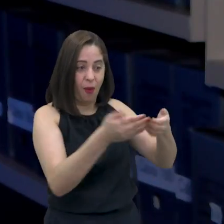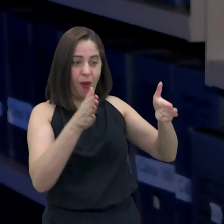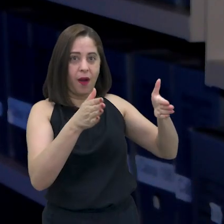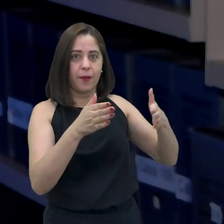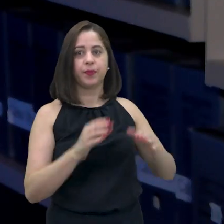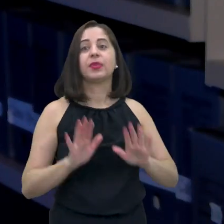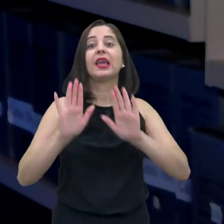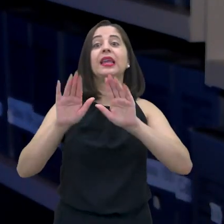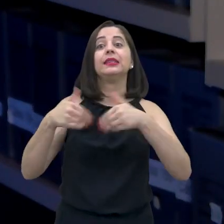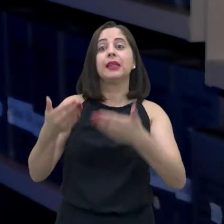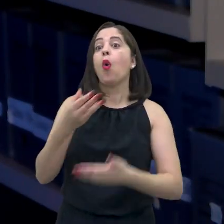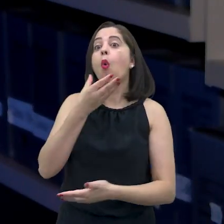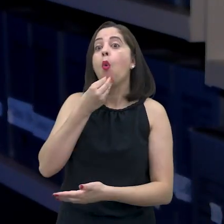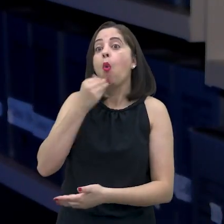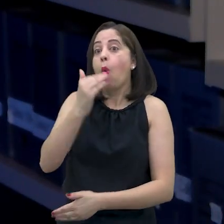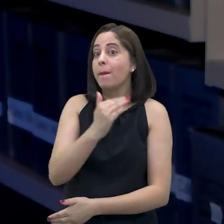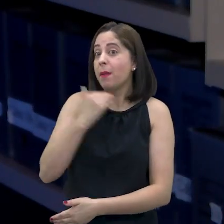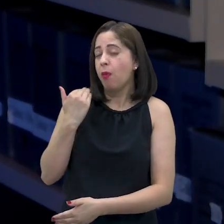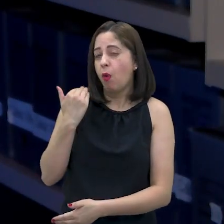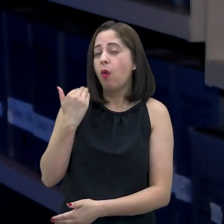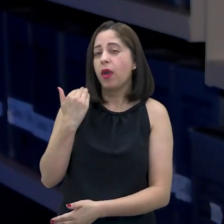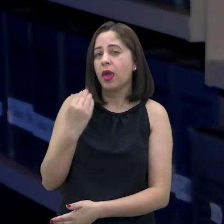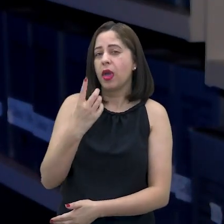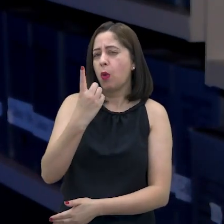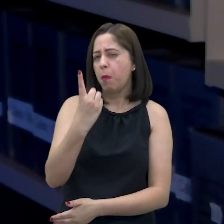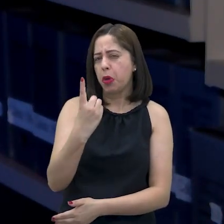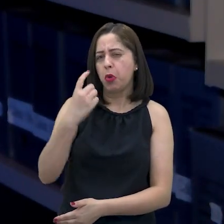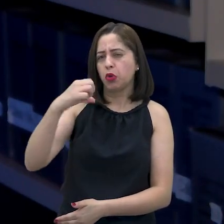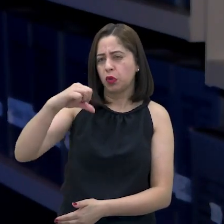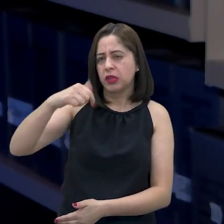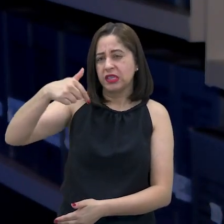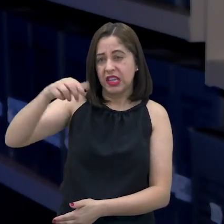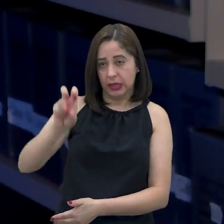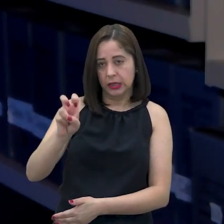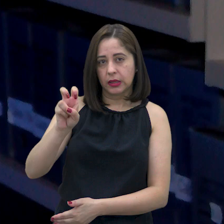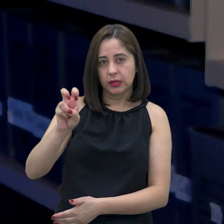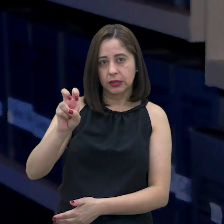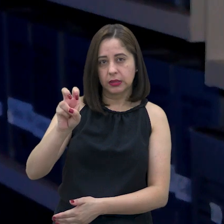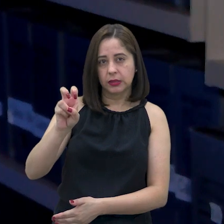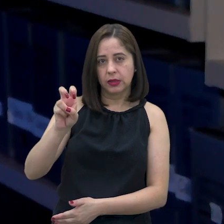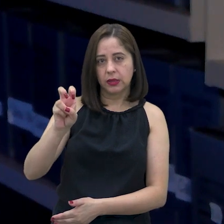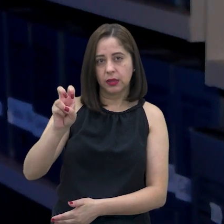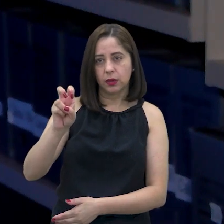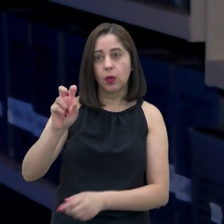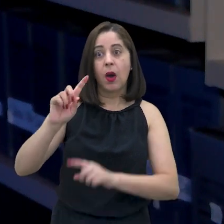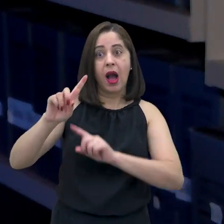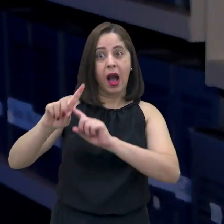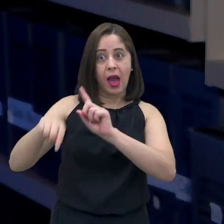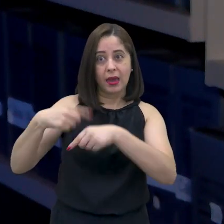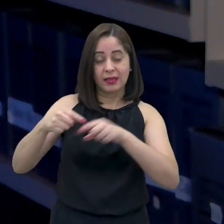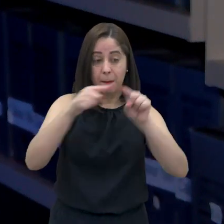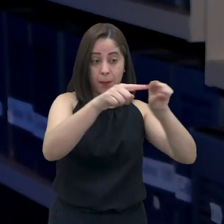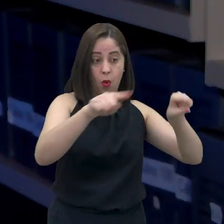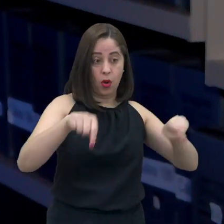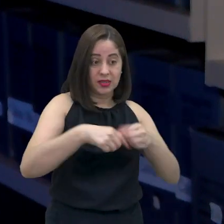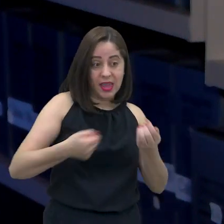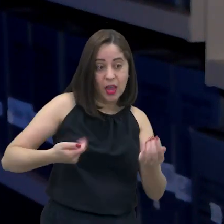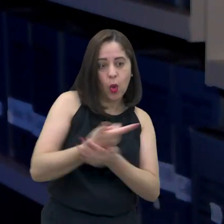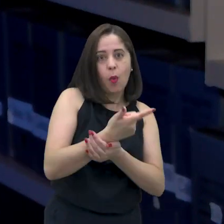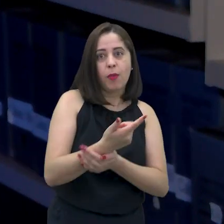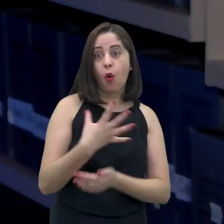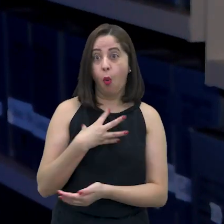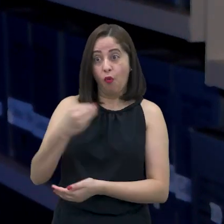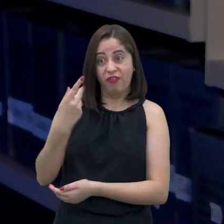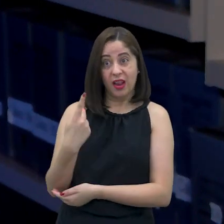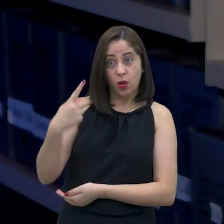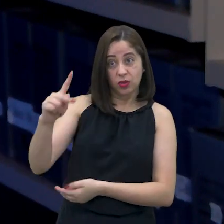depois que o xima rip fum faleceu provavelmente nos anos 1975 né então quando eles encomendaram esse novo projeto Urbano ele veio a falecer e o